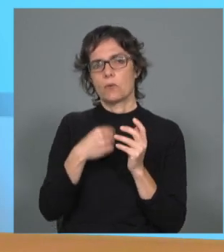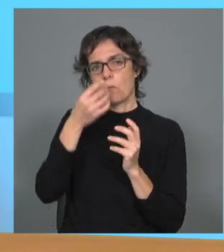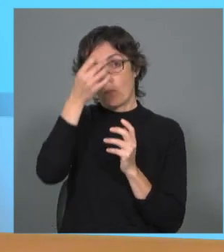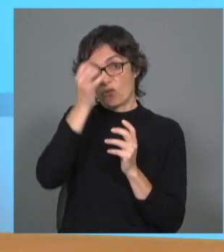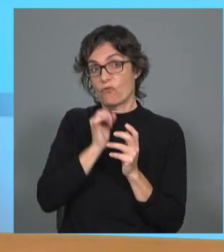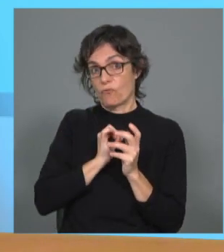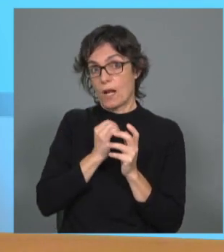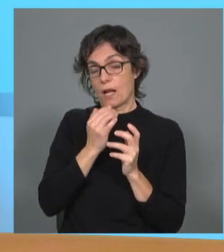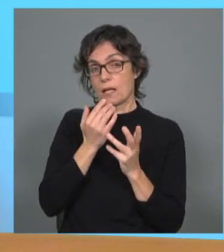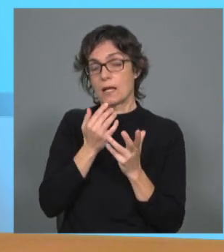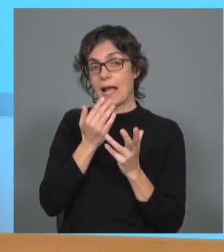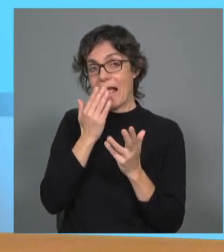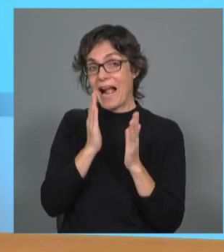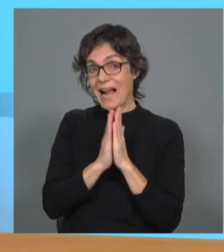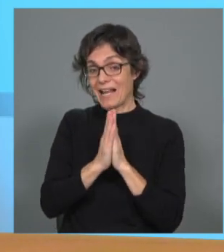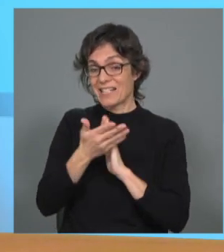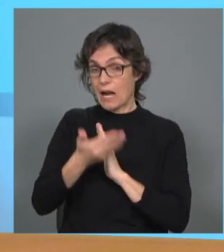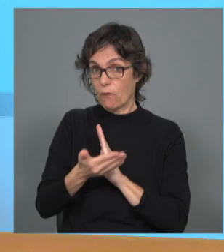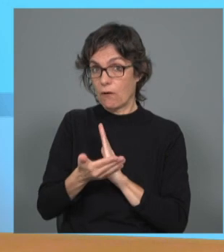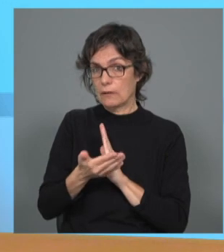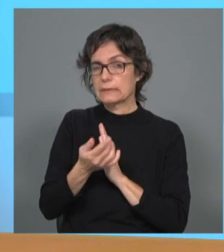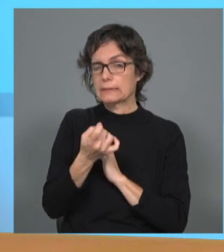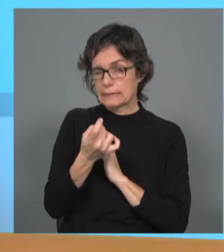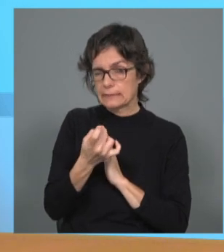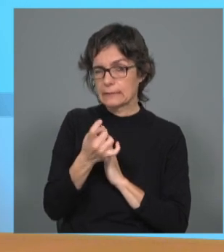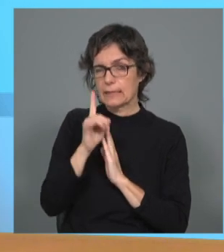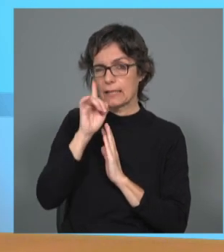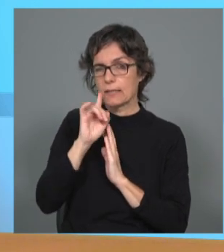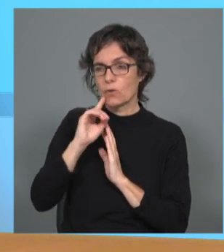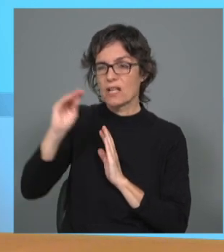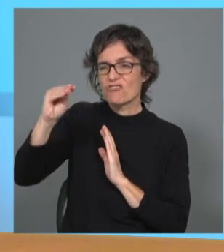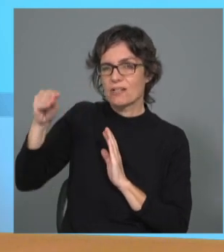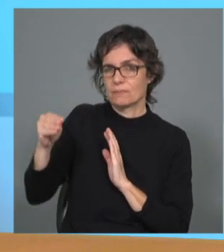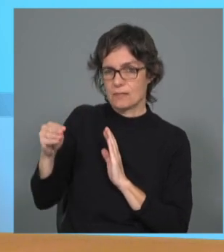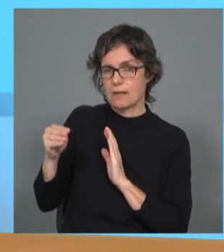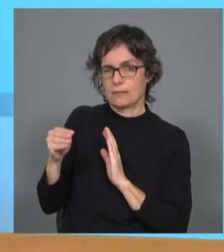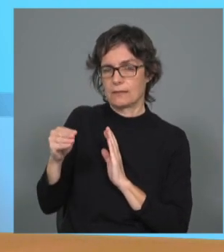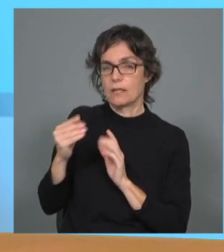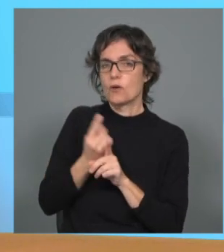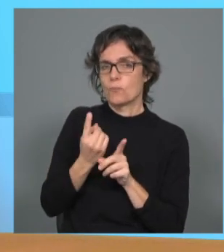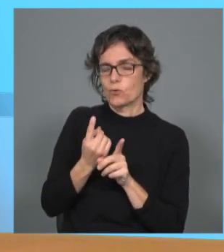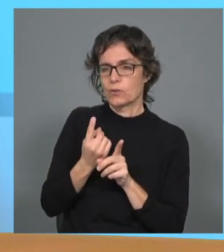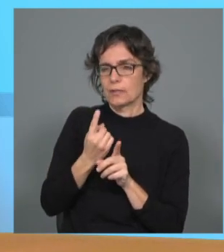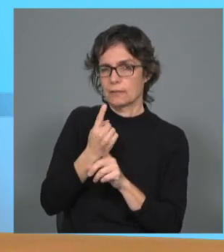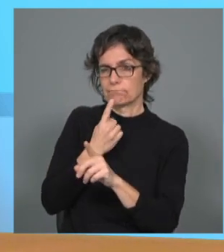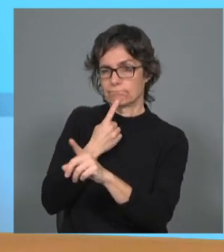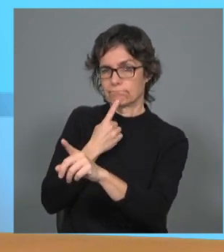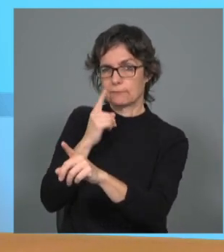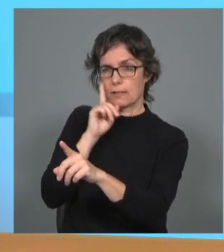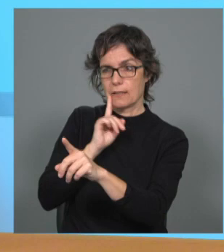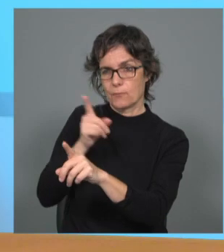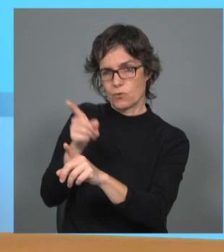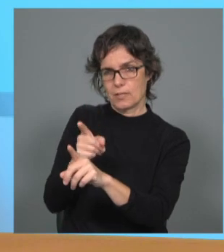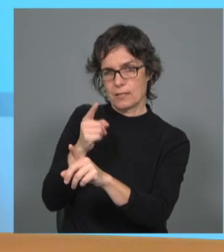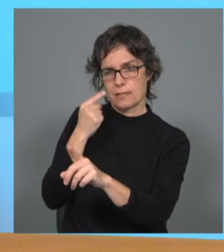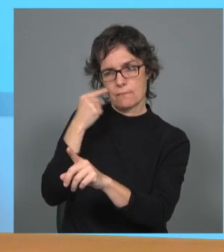sobretudo a Igreja que precisa deste papel da mulher com os dons que recebeu no feminino. Porquê é que isto não